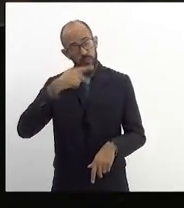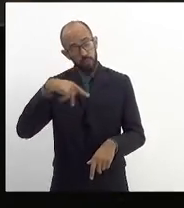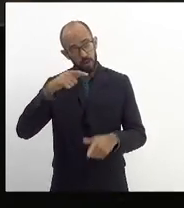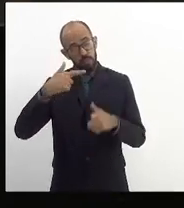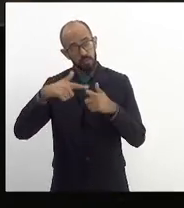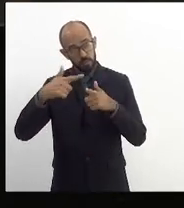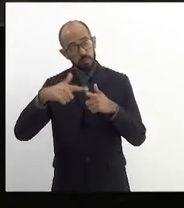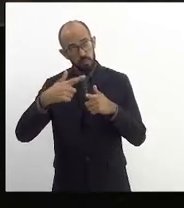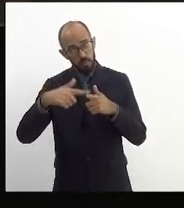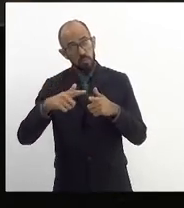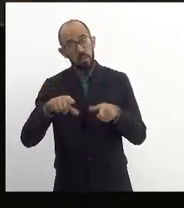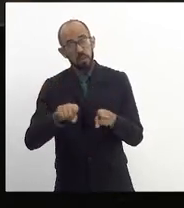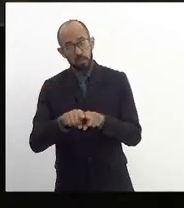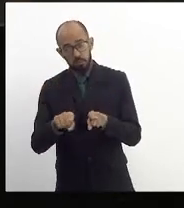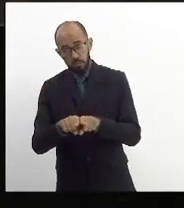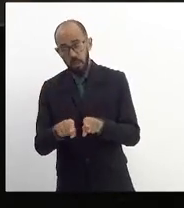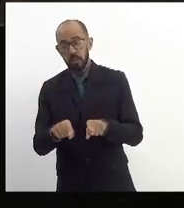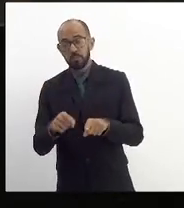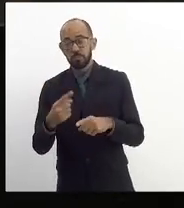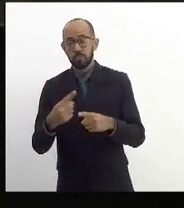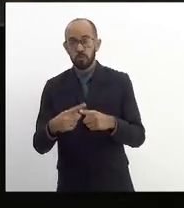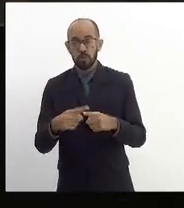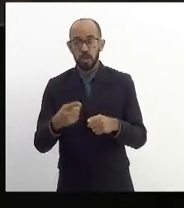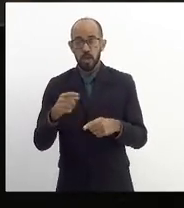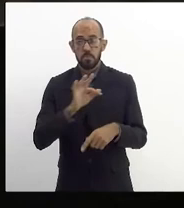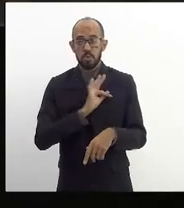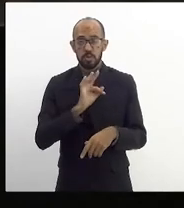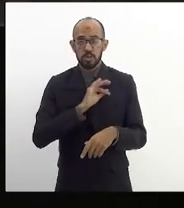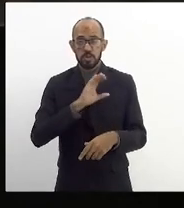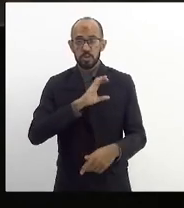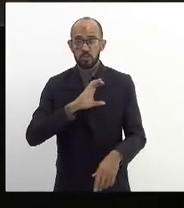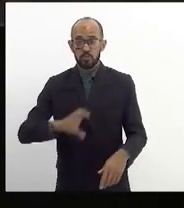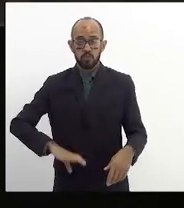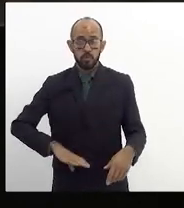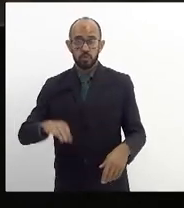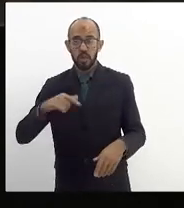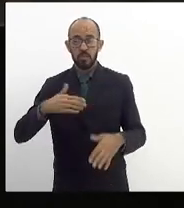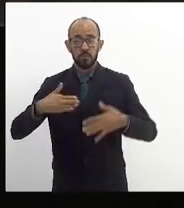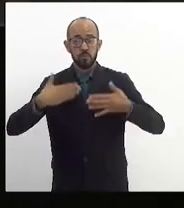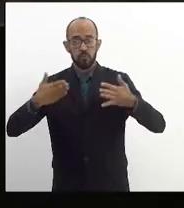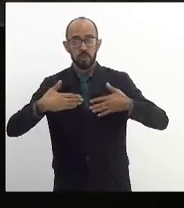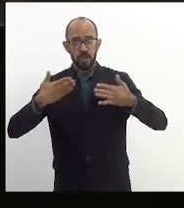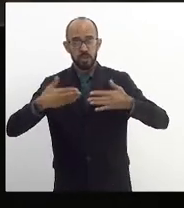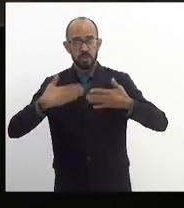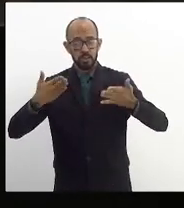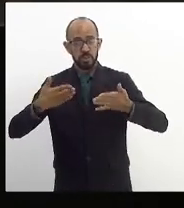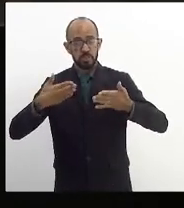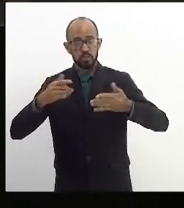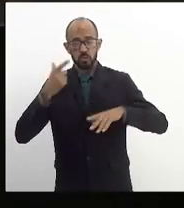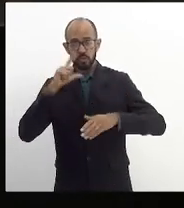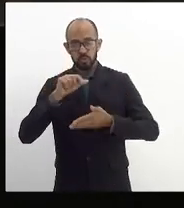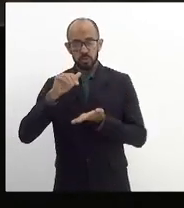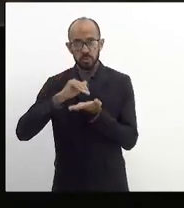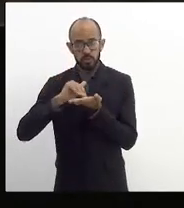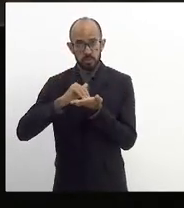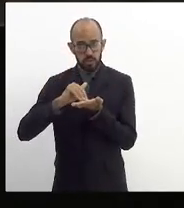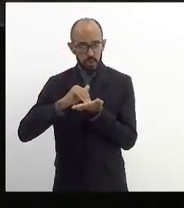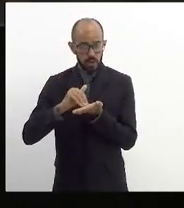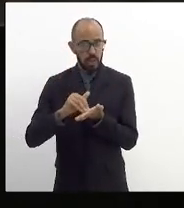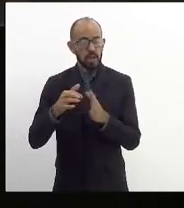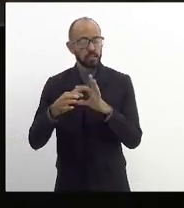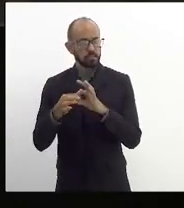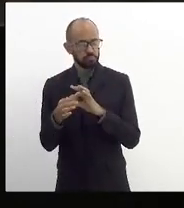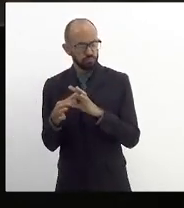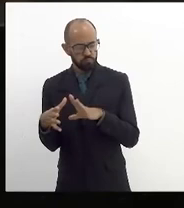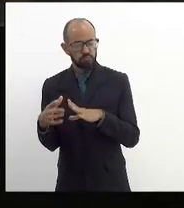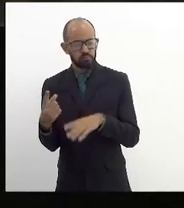da mesma forma né já que a polícia civil os terminava tanta felicidade de ter se tornado uma secretaria uma unidade